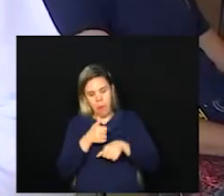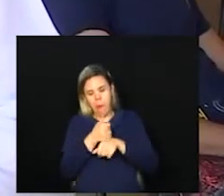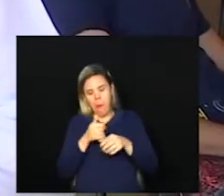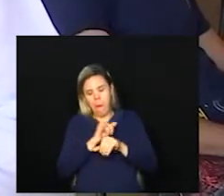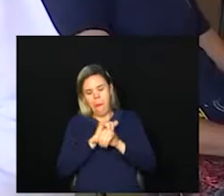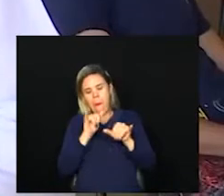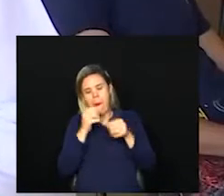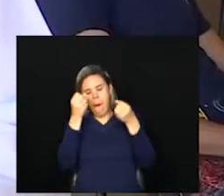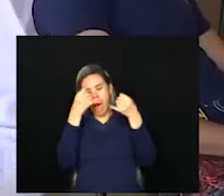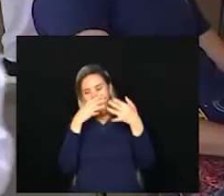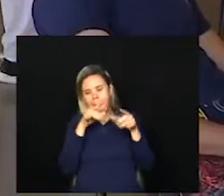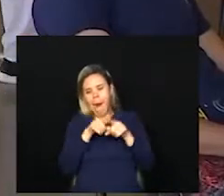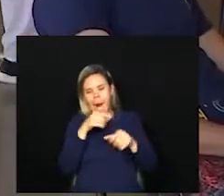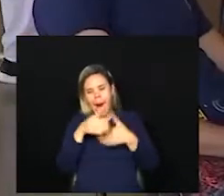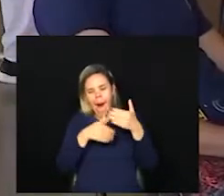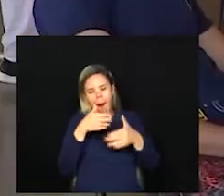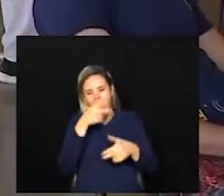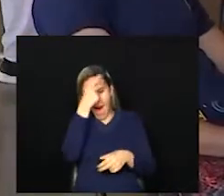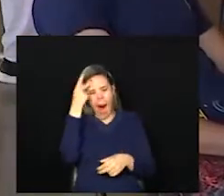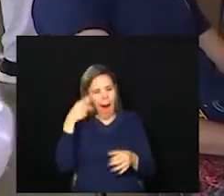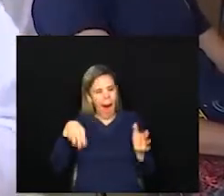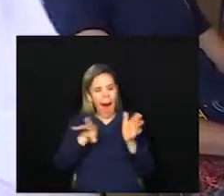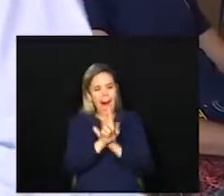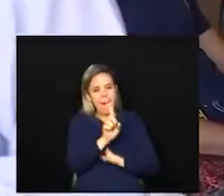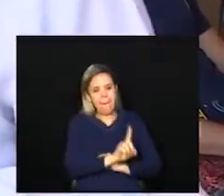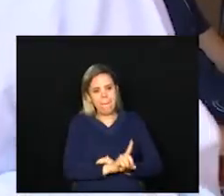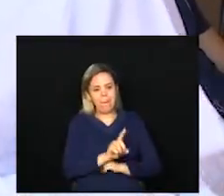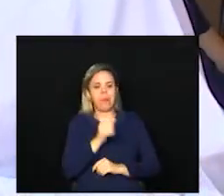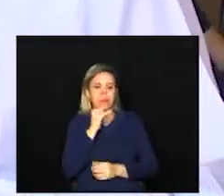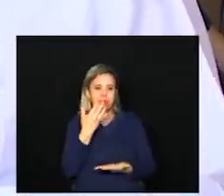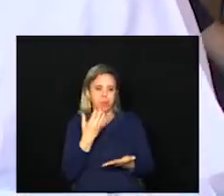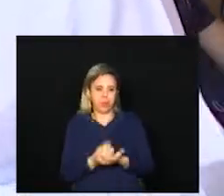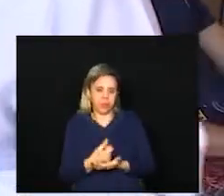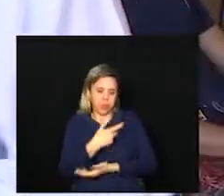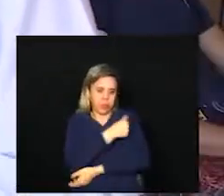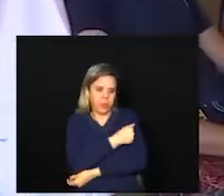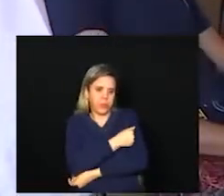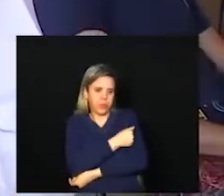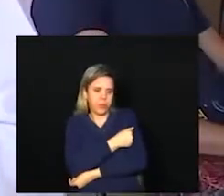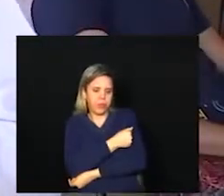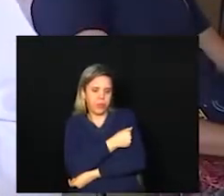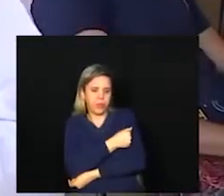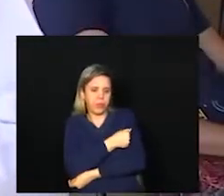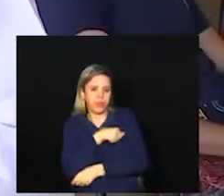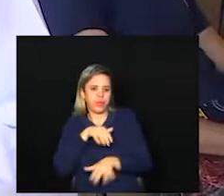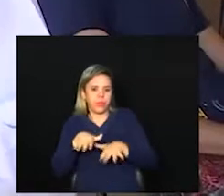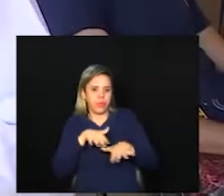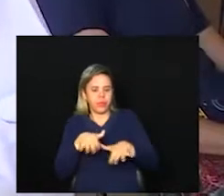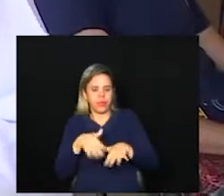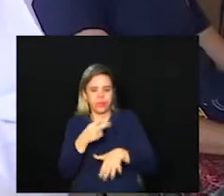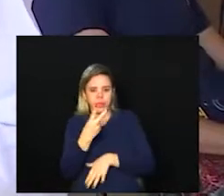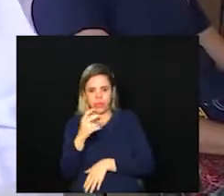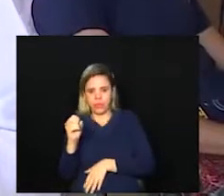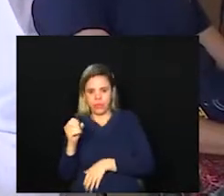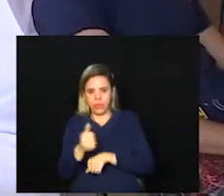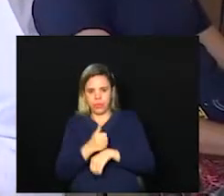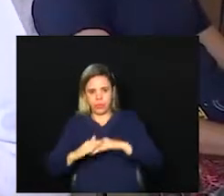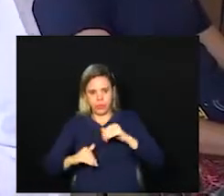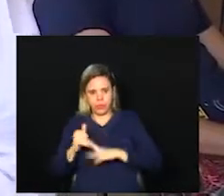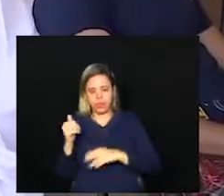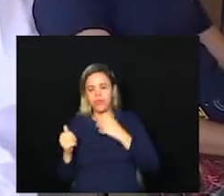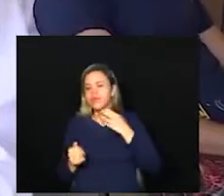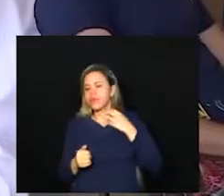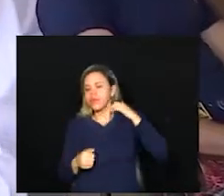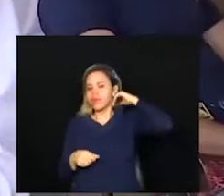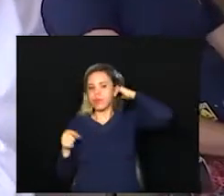campanha? E explica também o processo, né? O pessoal chega, faz a triagem até receber a vacina. Ok. Nós mobilizamos em torno de 20 profissionais,